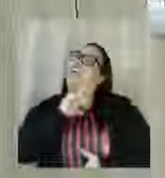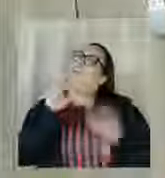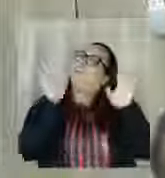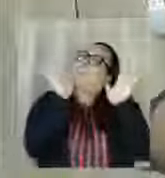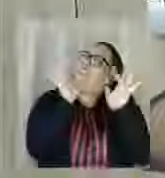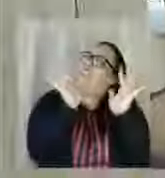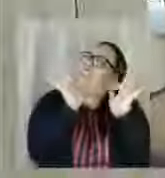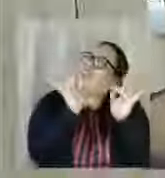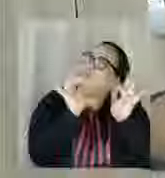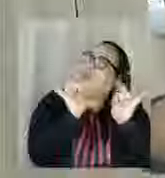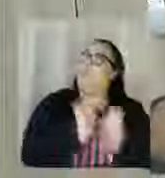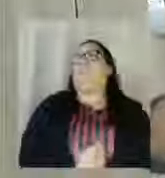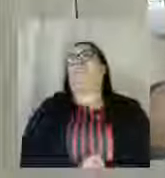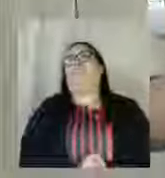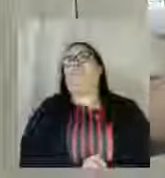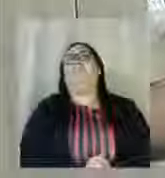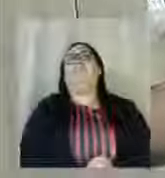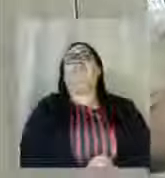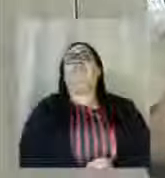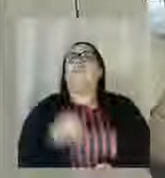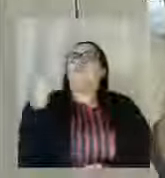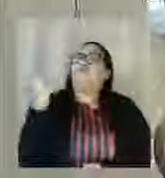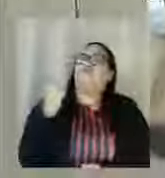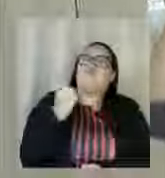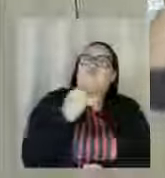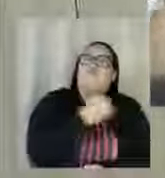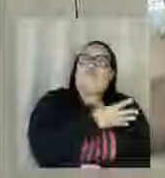tá com um namorado novo.